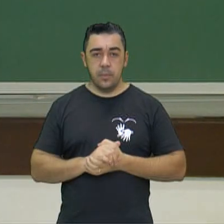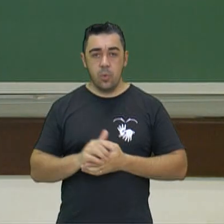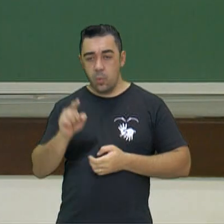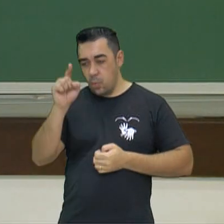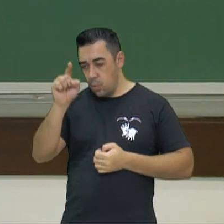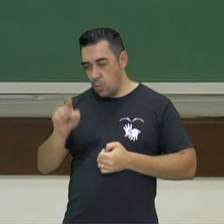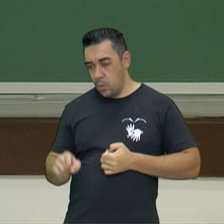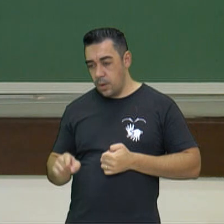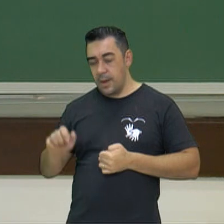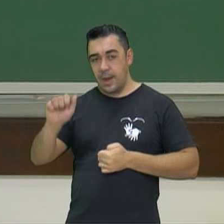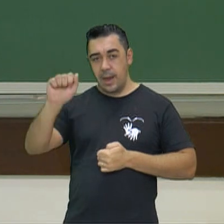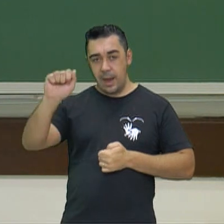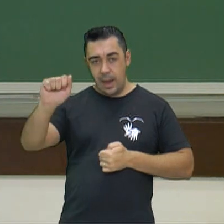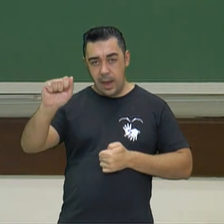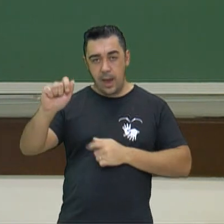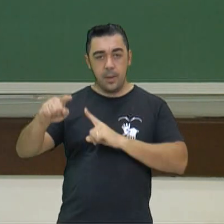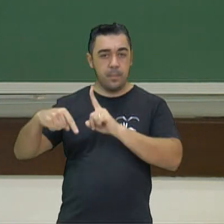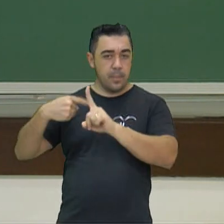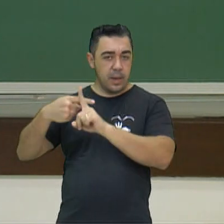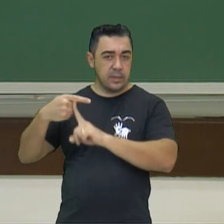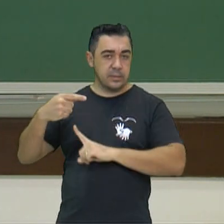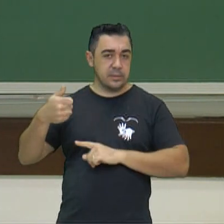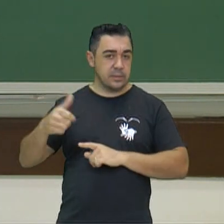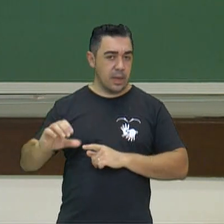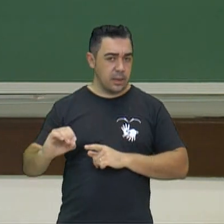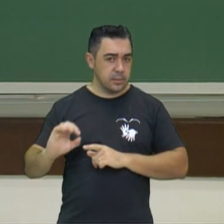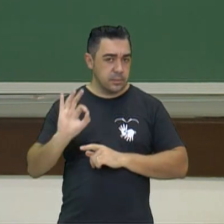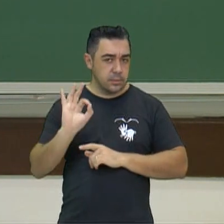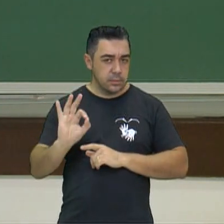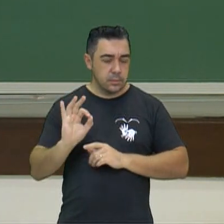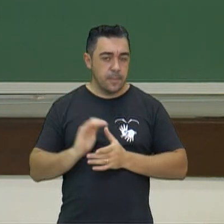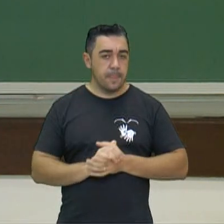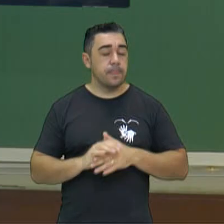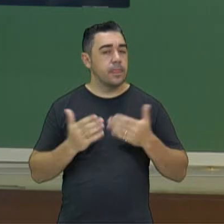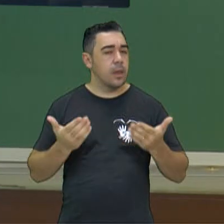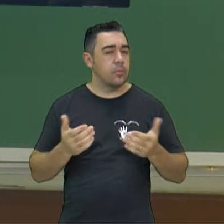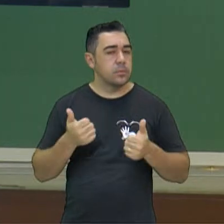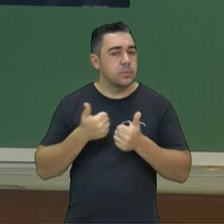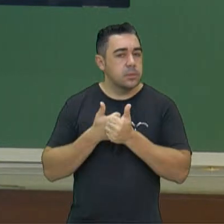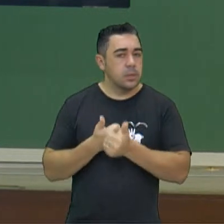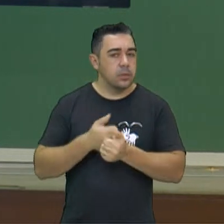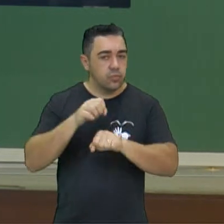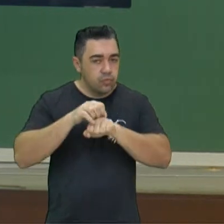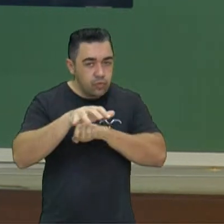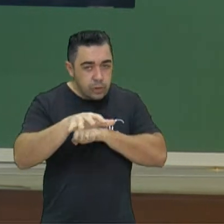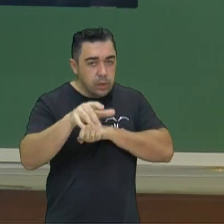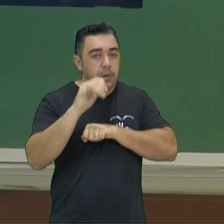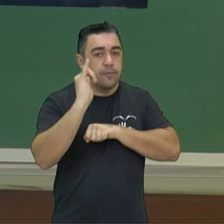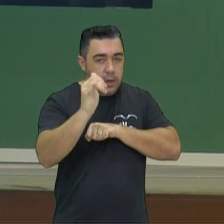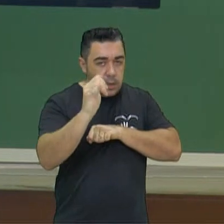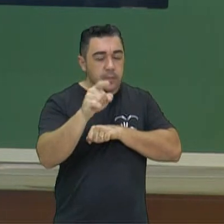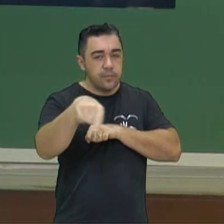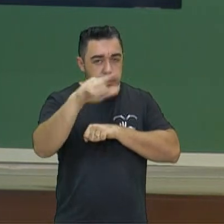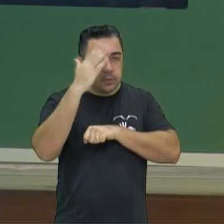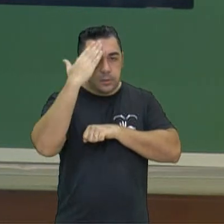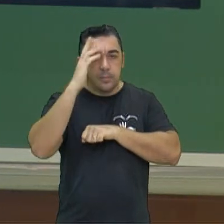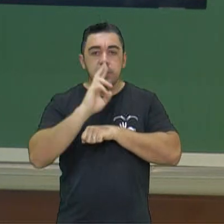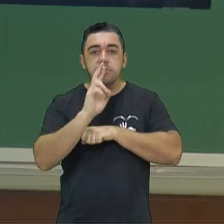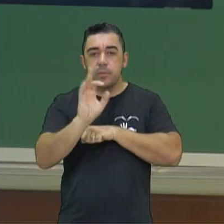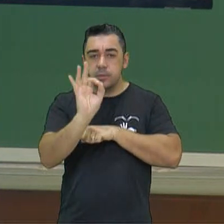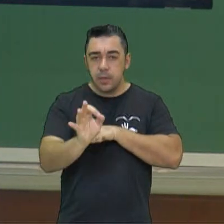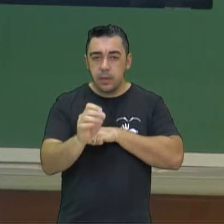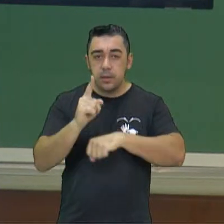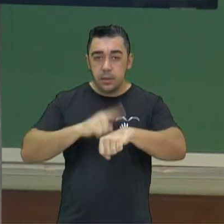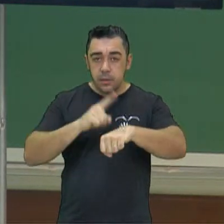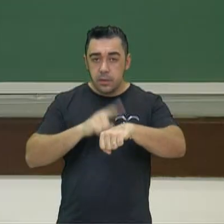esse lado aqui? A mais 10. A partir daí, dessa dica, vocês já vão saber como responder. Eu